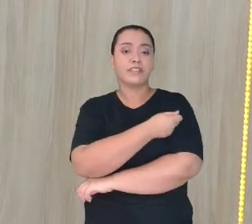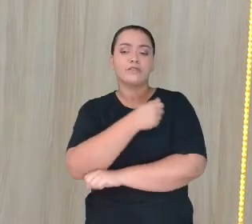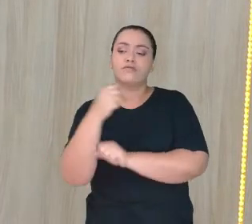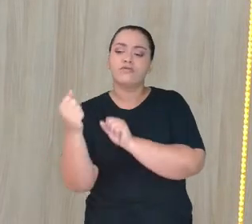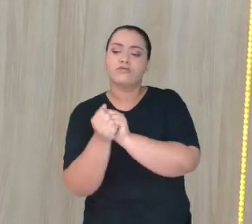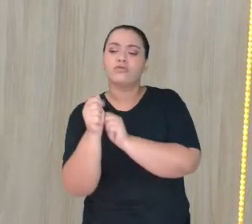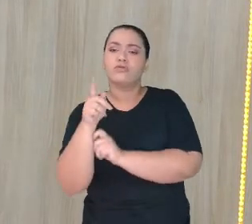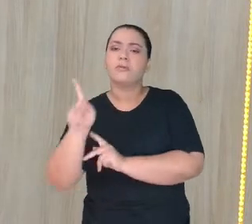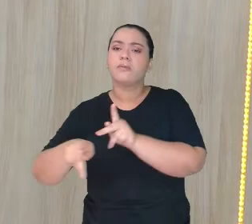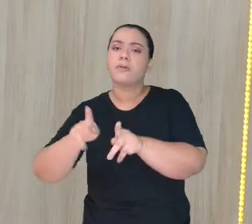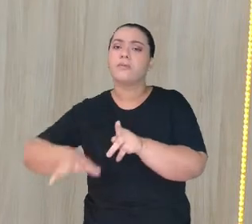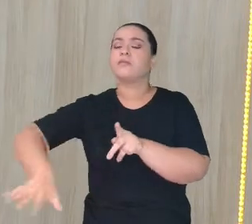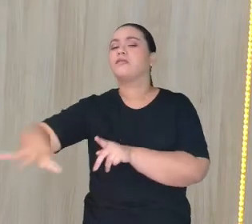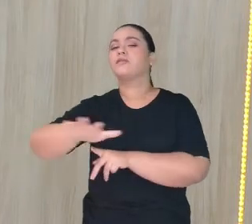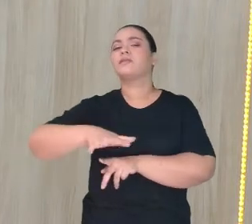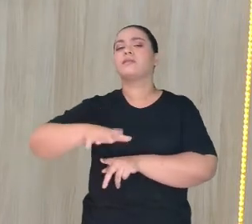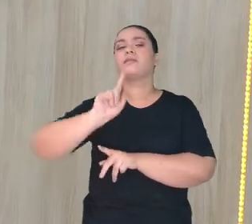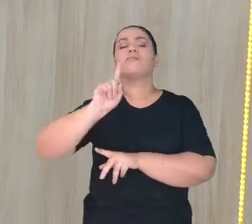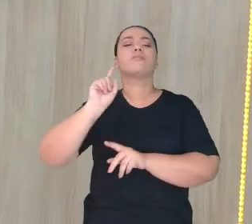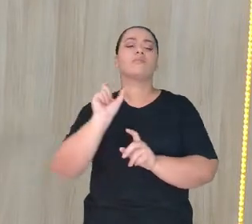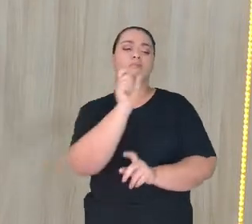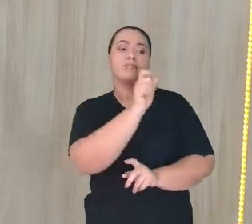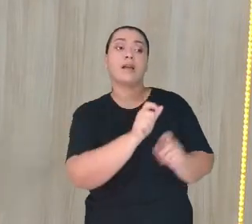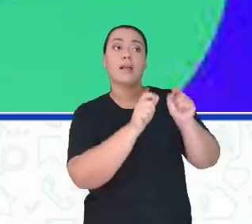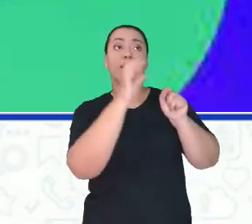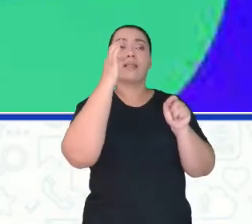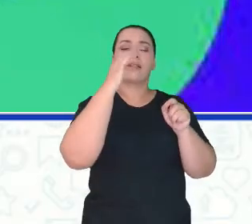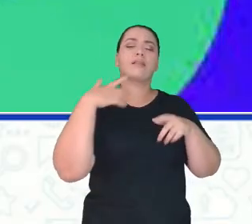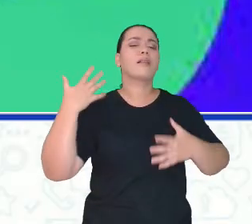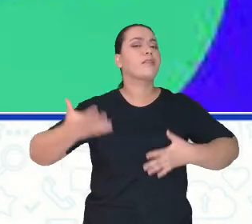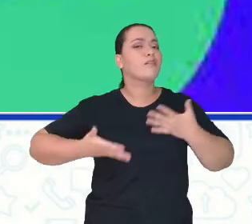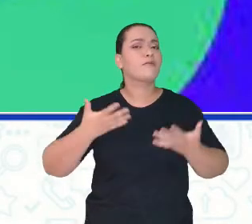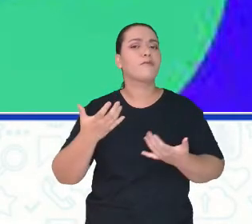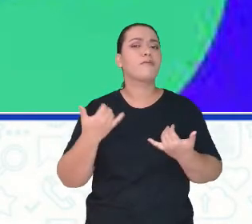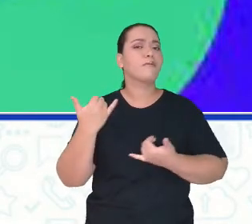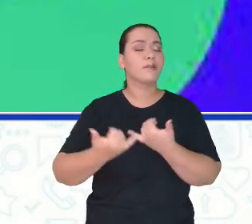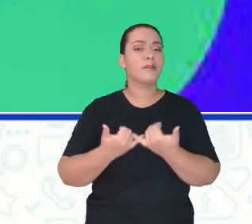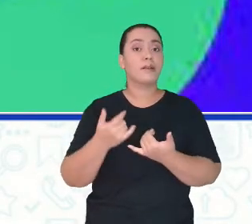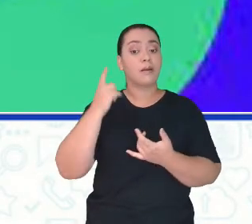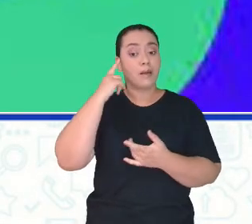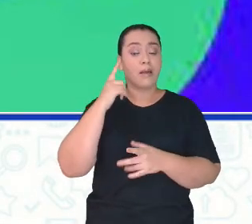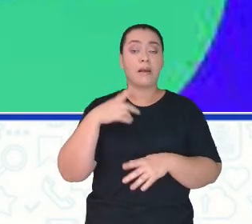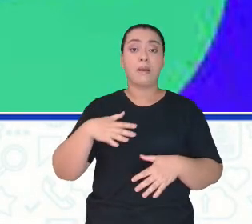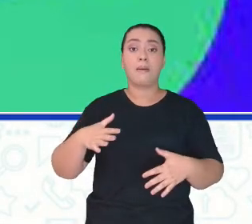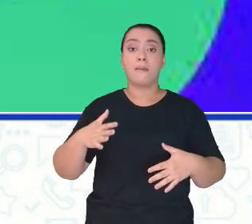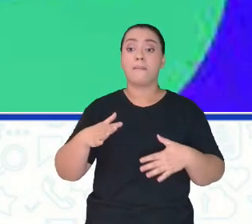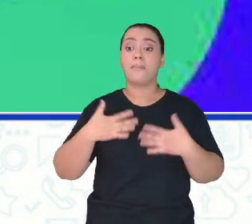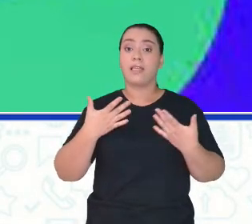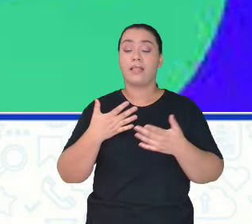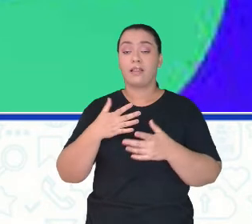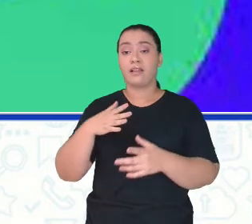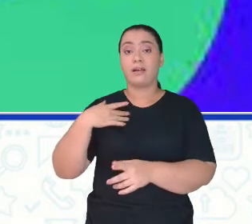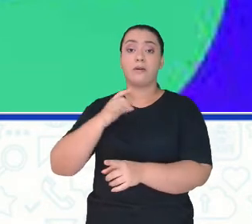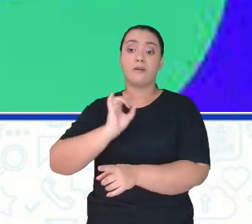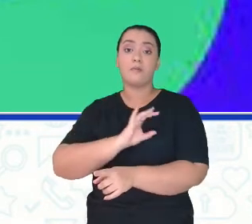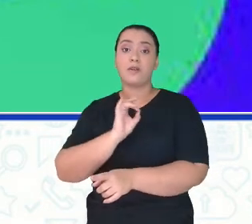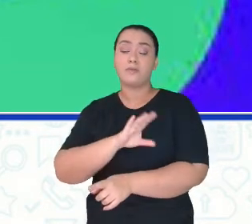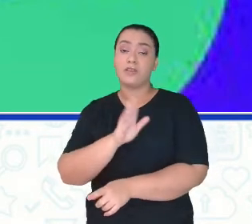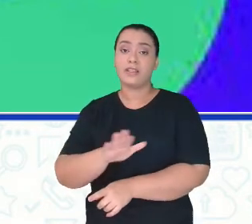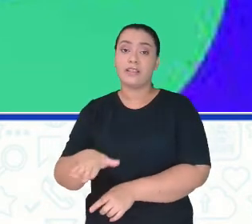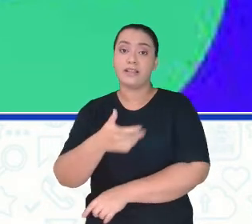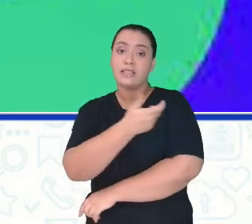população, para tornar esse ícone mais divertido, para talvez não assustar as crianças que costumam ter medo de